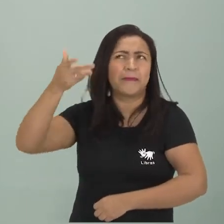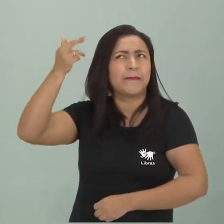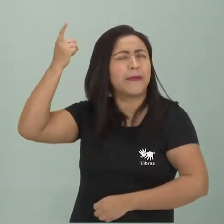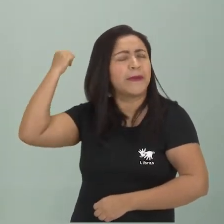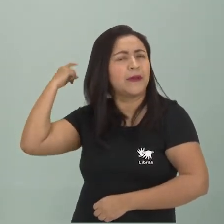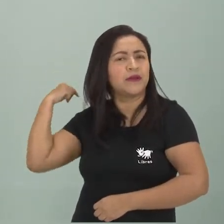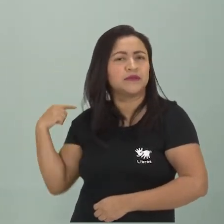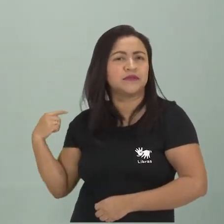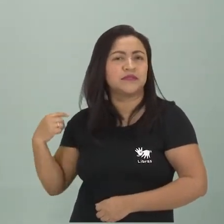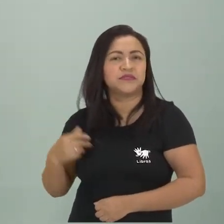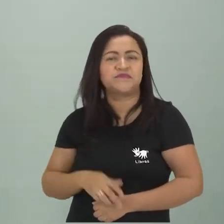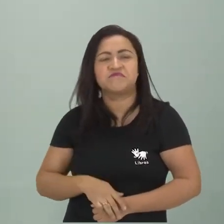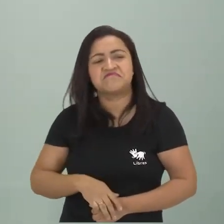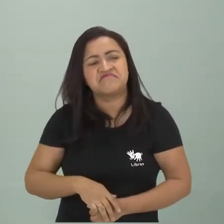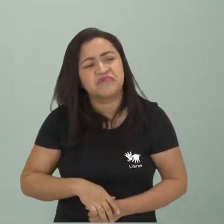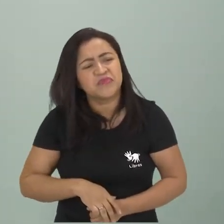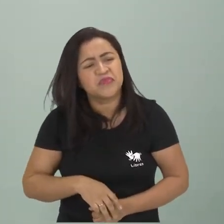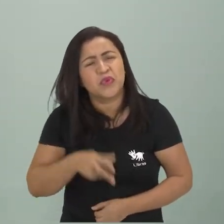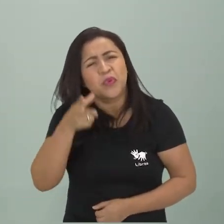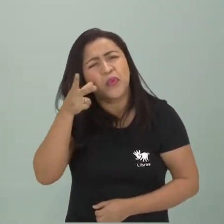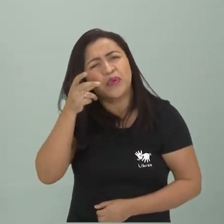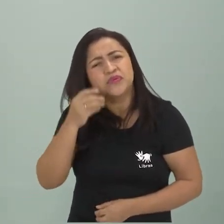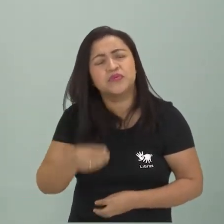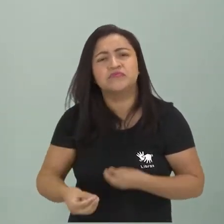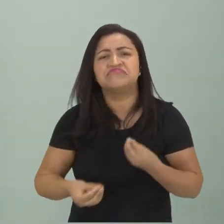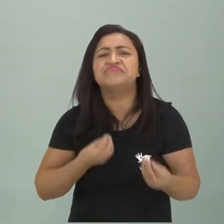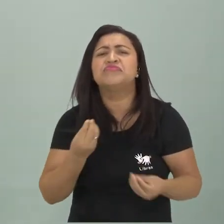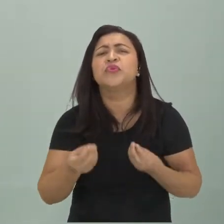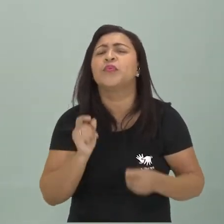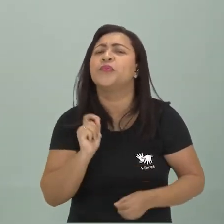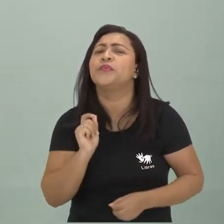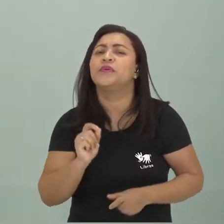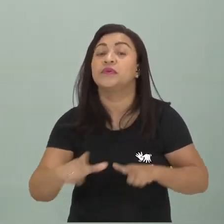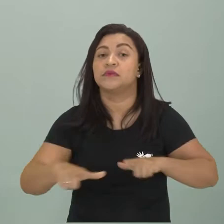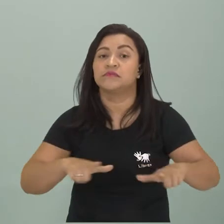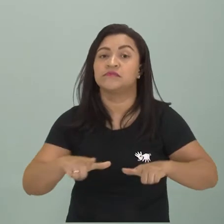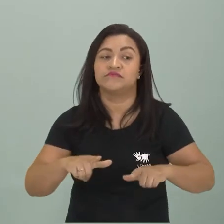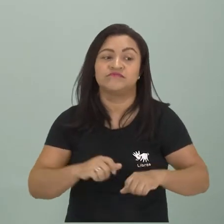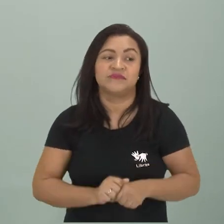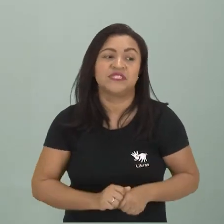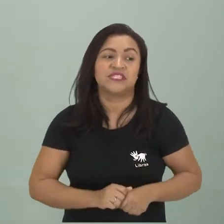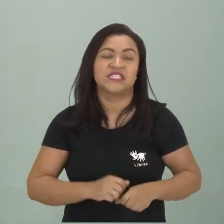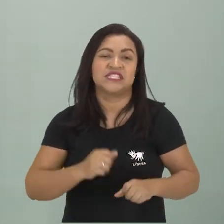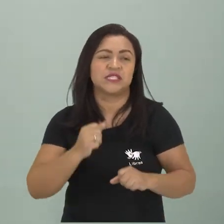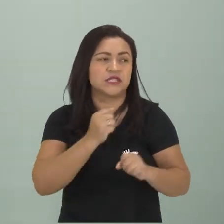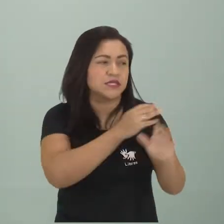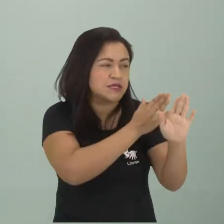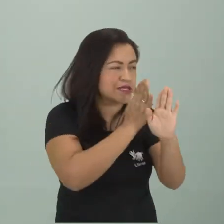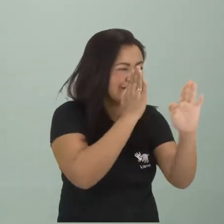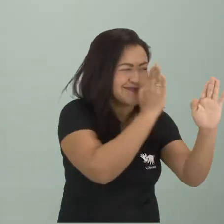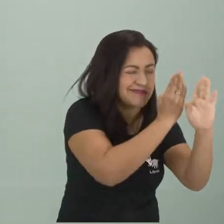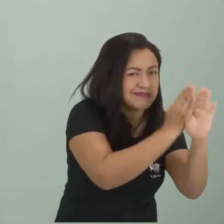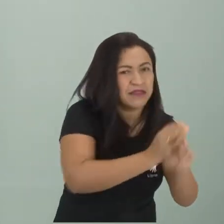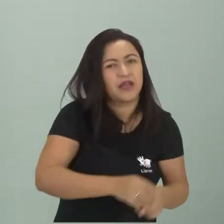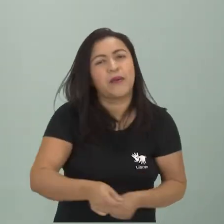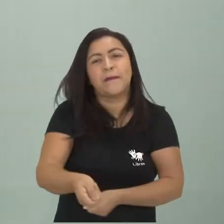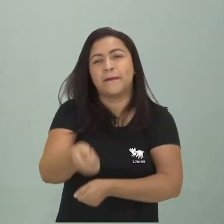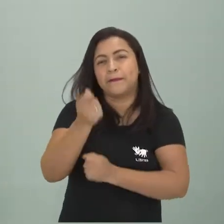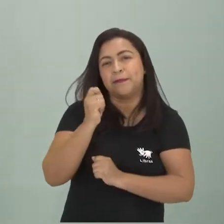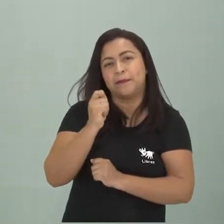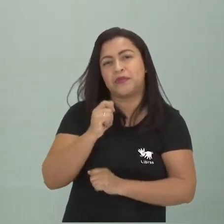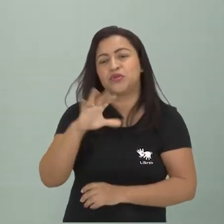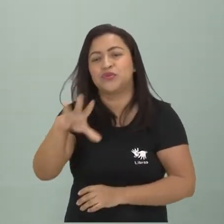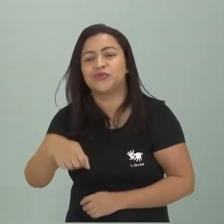distante, olha só o que era trabalho para o homem primitivo: caçar, pescar e coletar frutos. O que